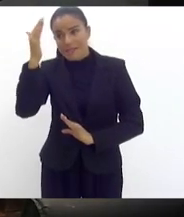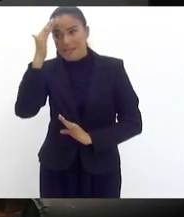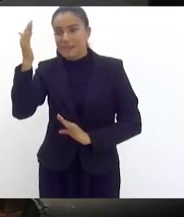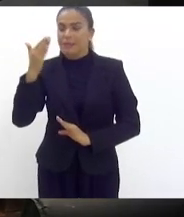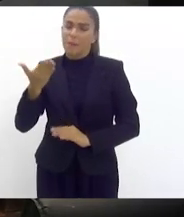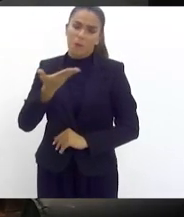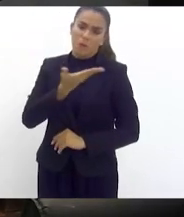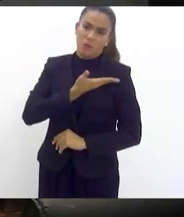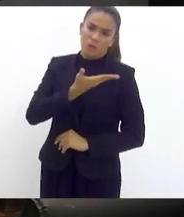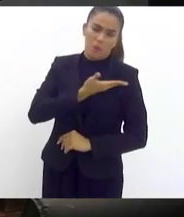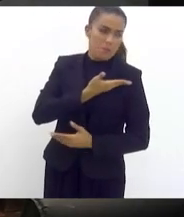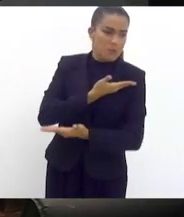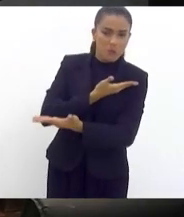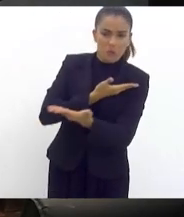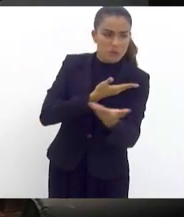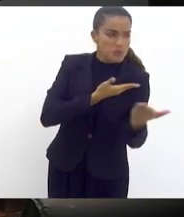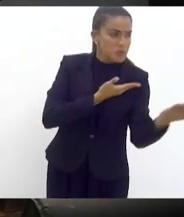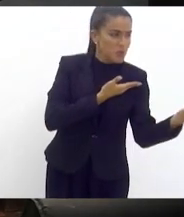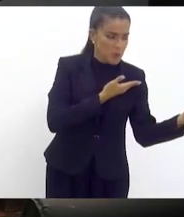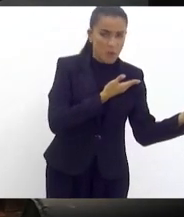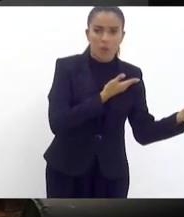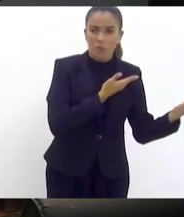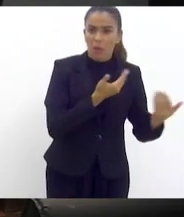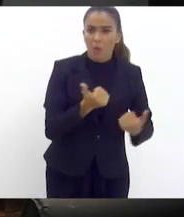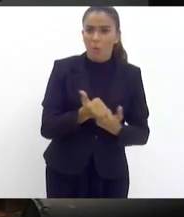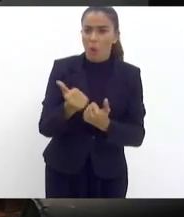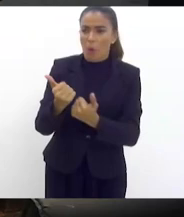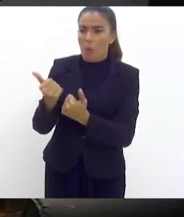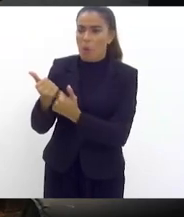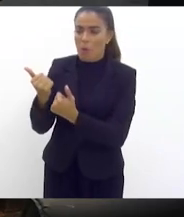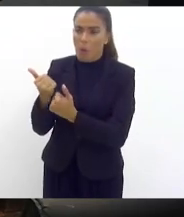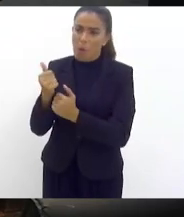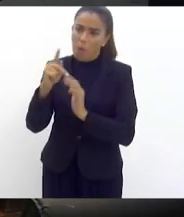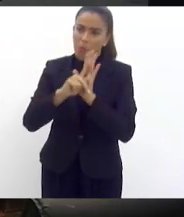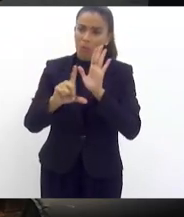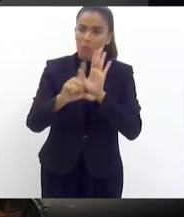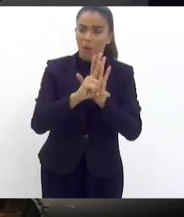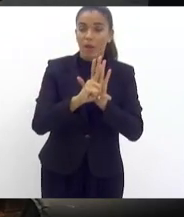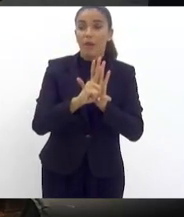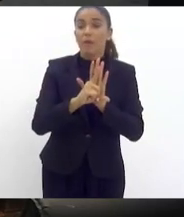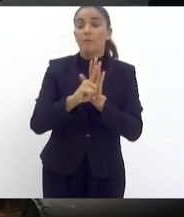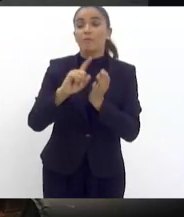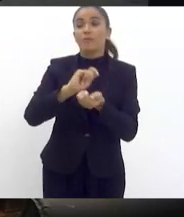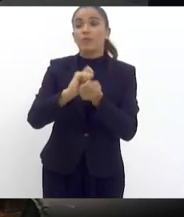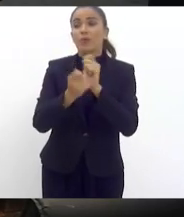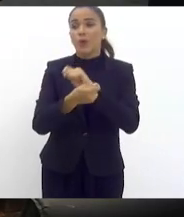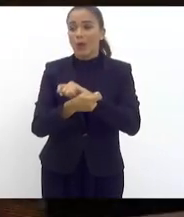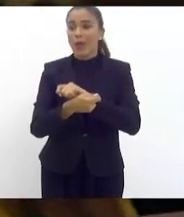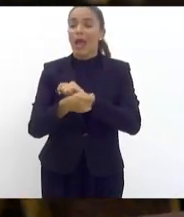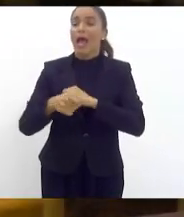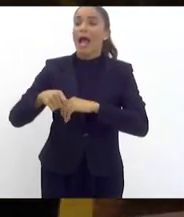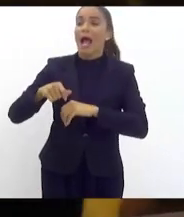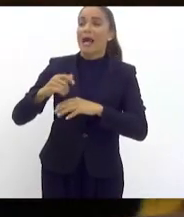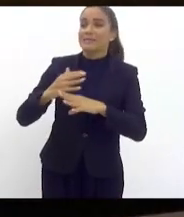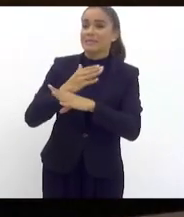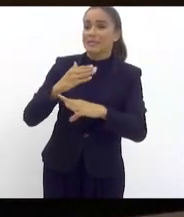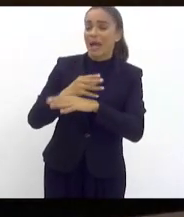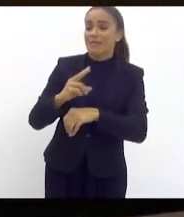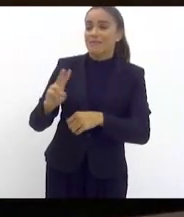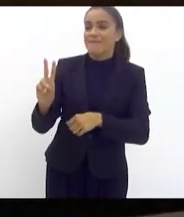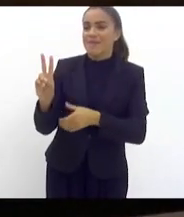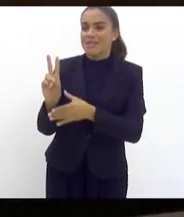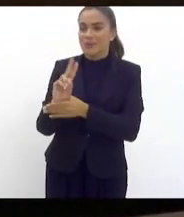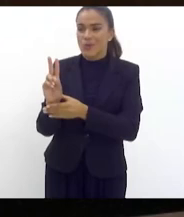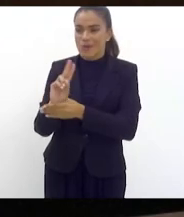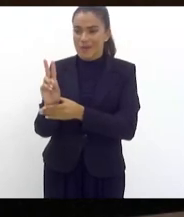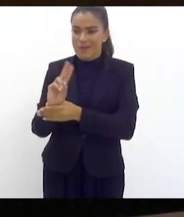pares que votaram favorável ao nosso projeto de lei, tornando a cidade de Vassouras de interesse